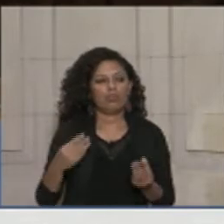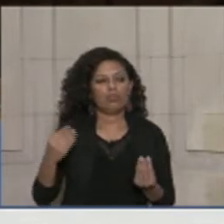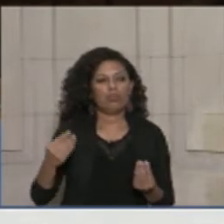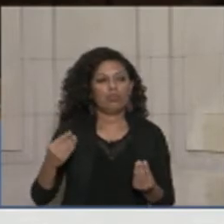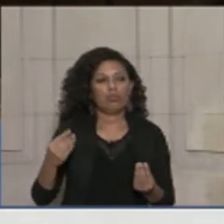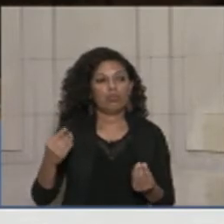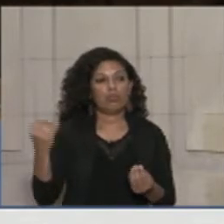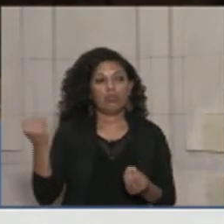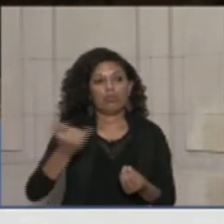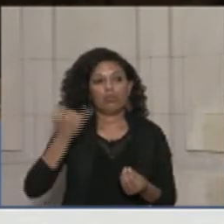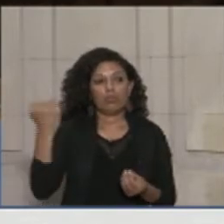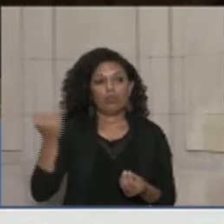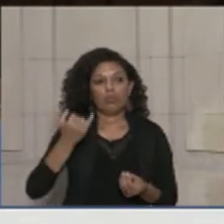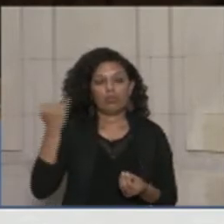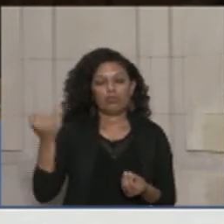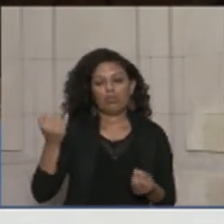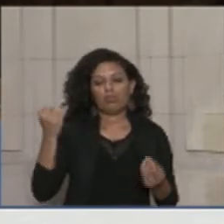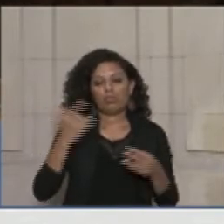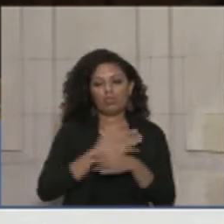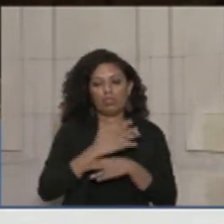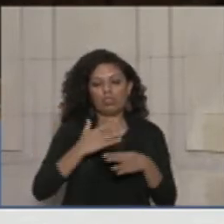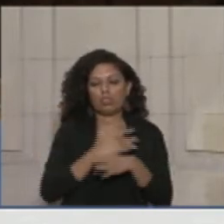marcante na história do município de Macaé.